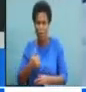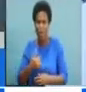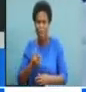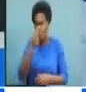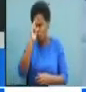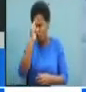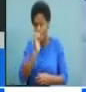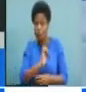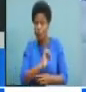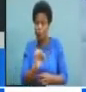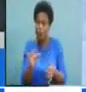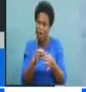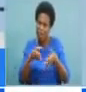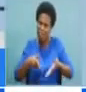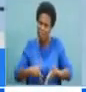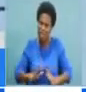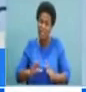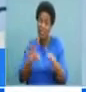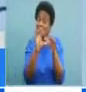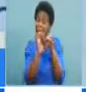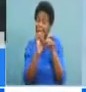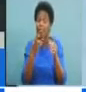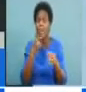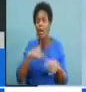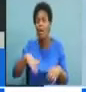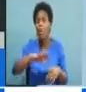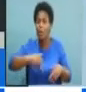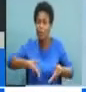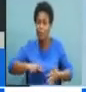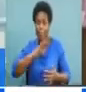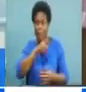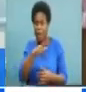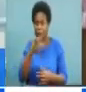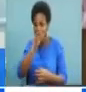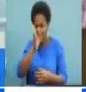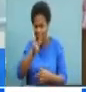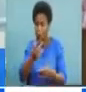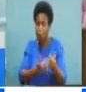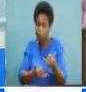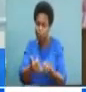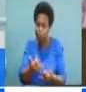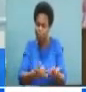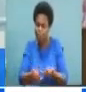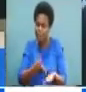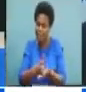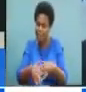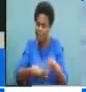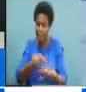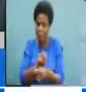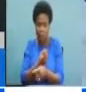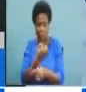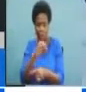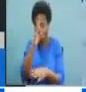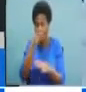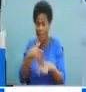dedicação matricial e umbilical à terra-mãe, na sua prática e transmissão contínua. Factos que não acontecem